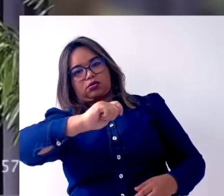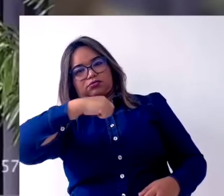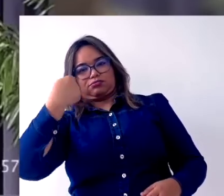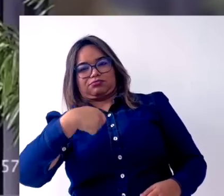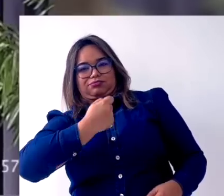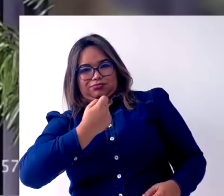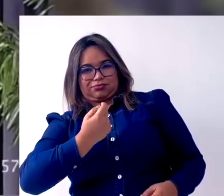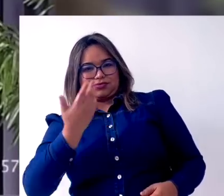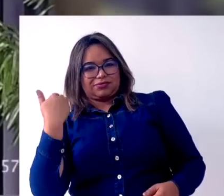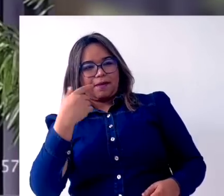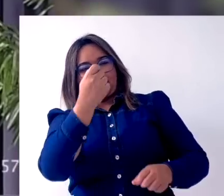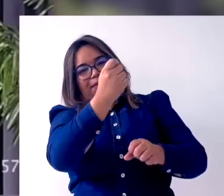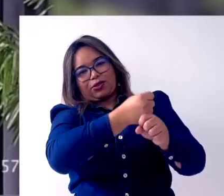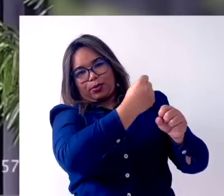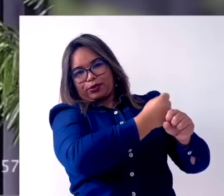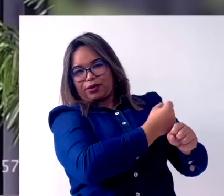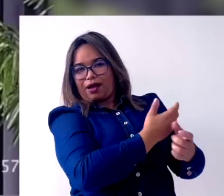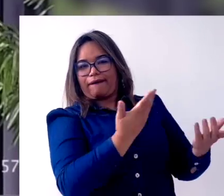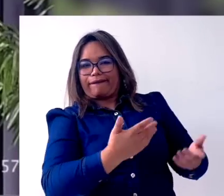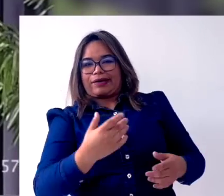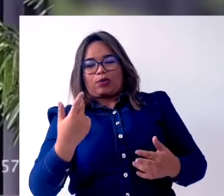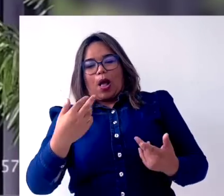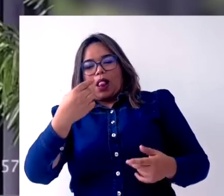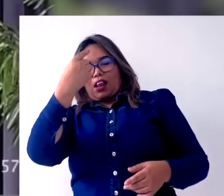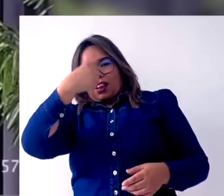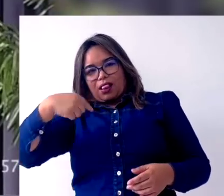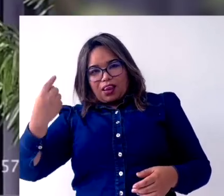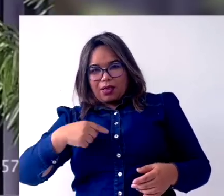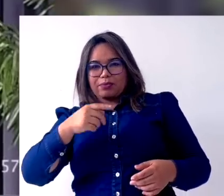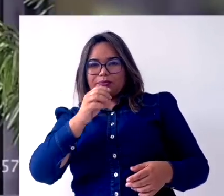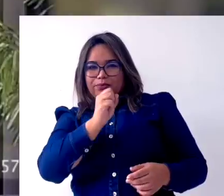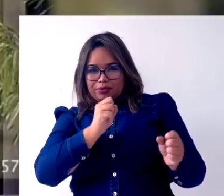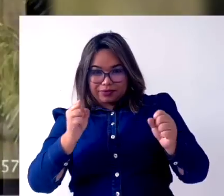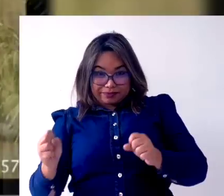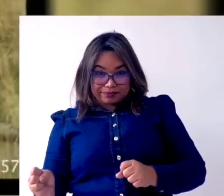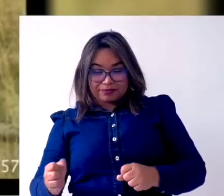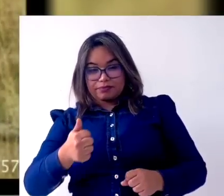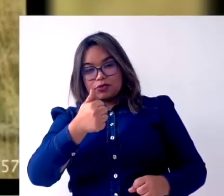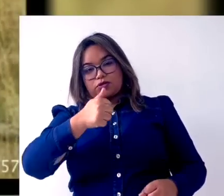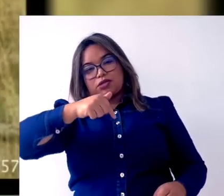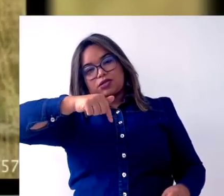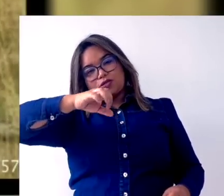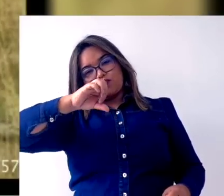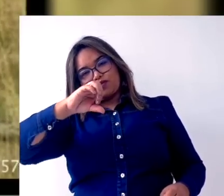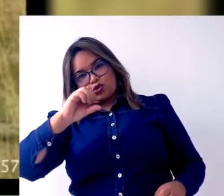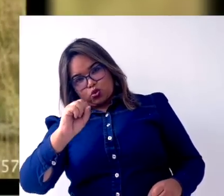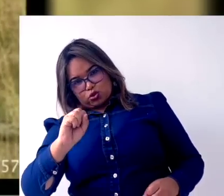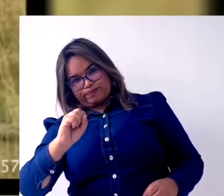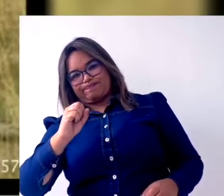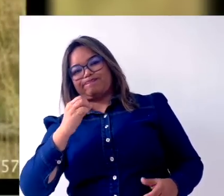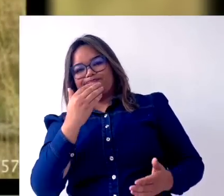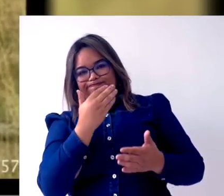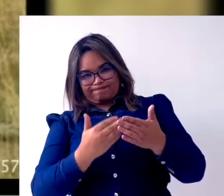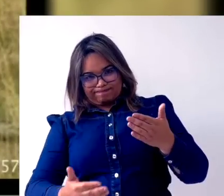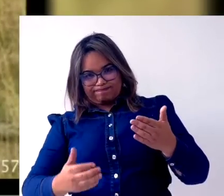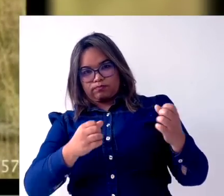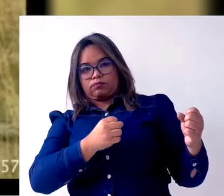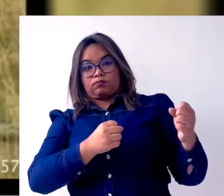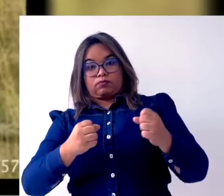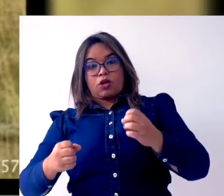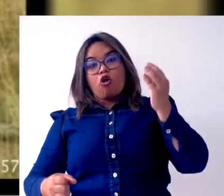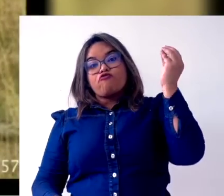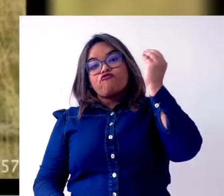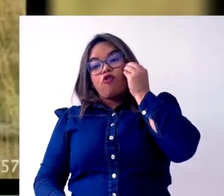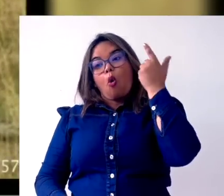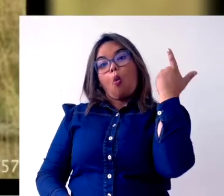a data 1798, quando esta ferida mortal aconteceu. E eu vi uma outra besta